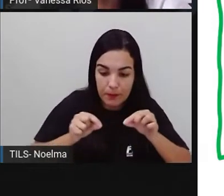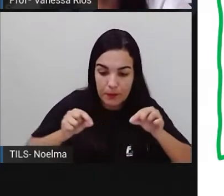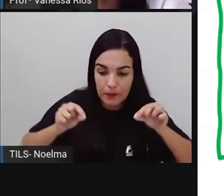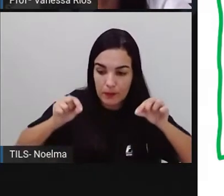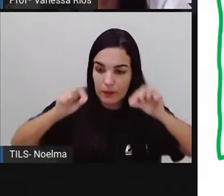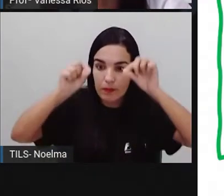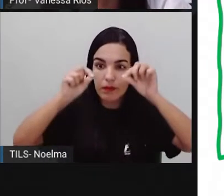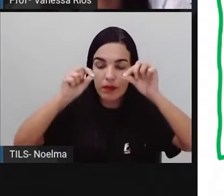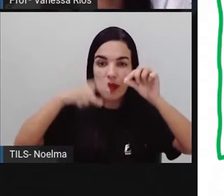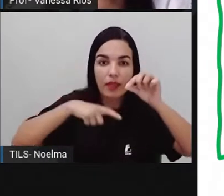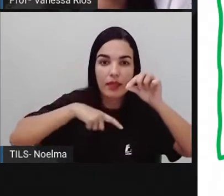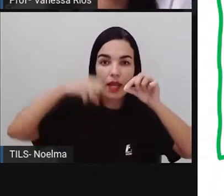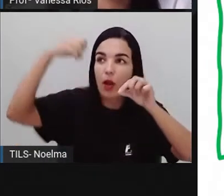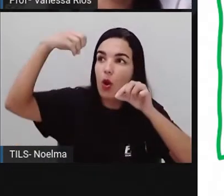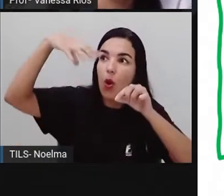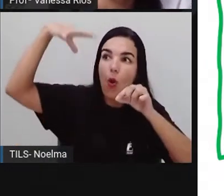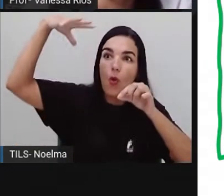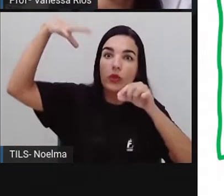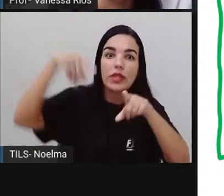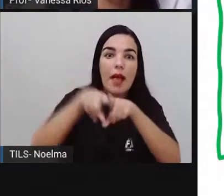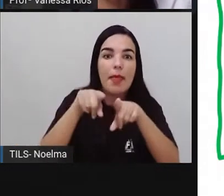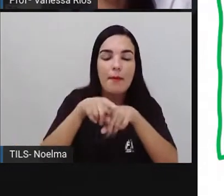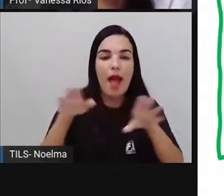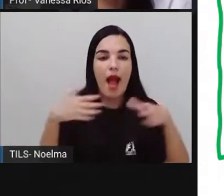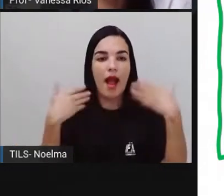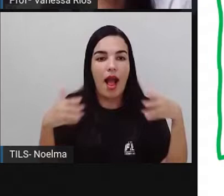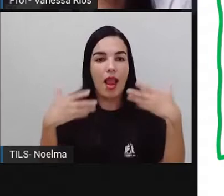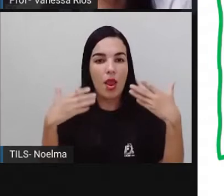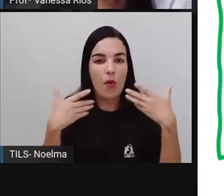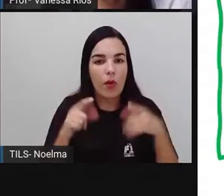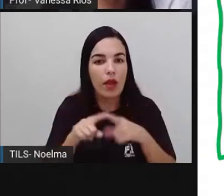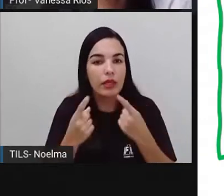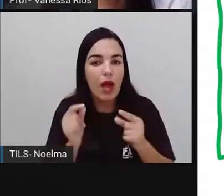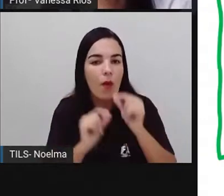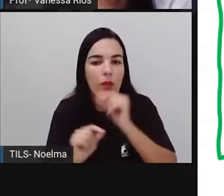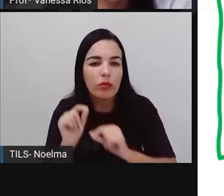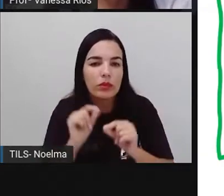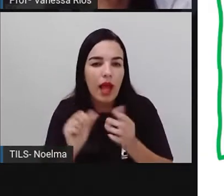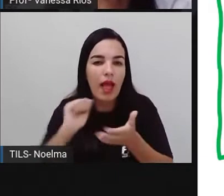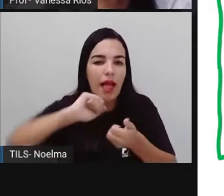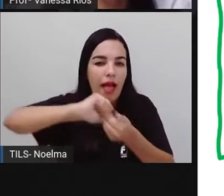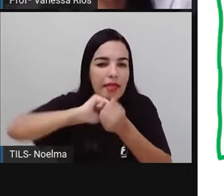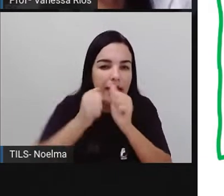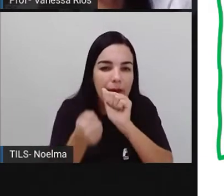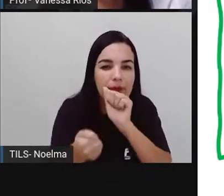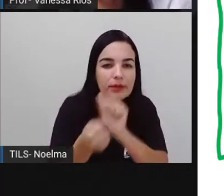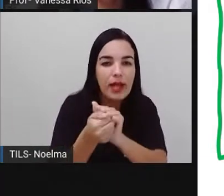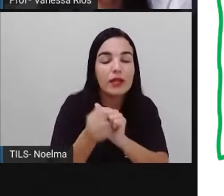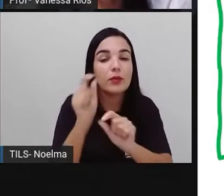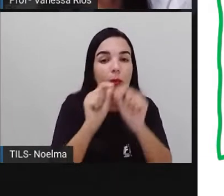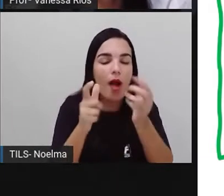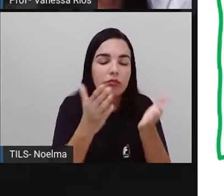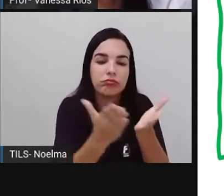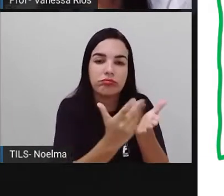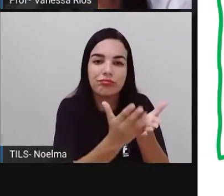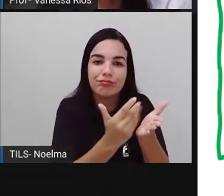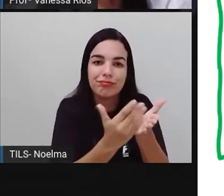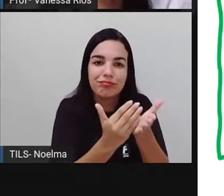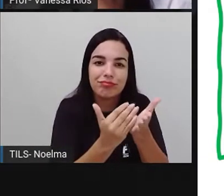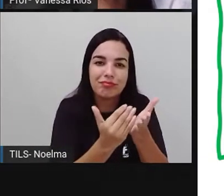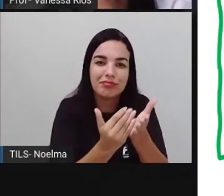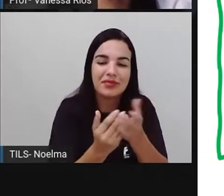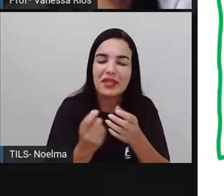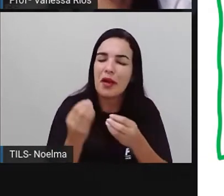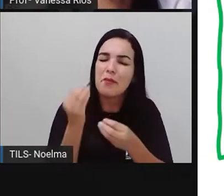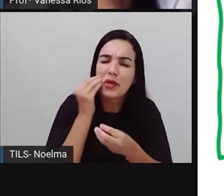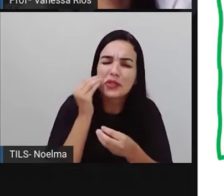emitir luz e calor. E aí esse trecho, né, é adaptado da revista,